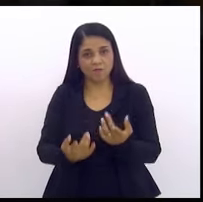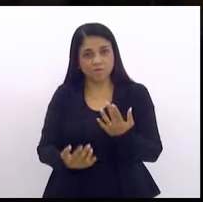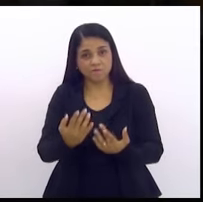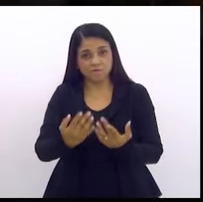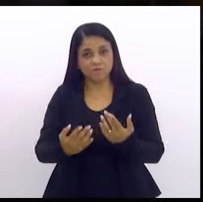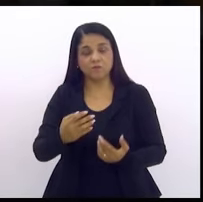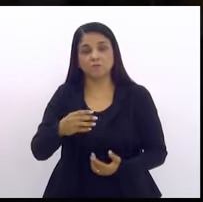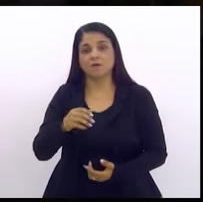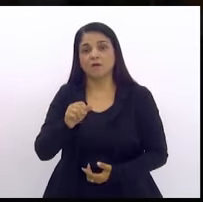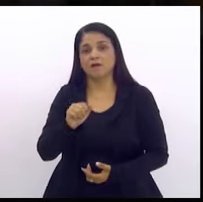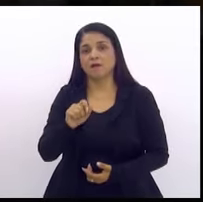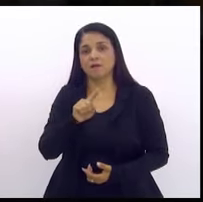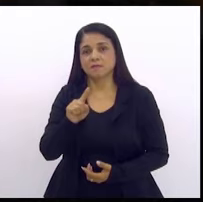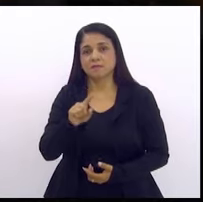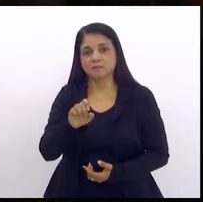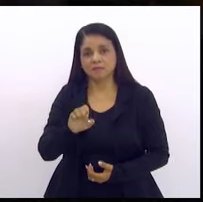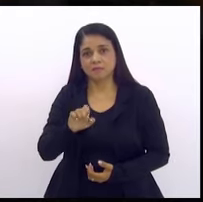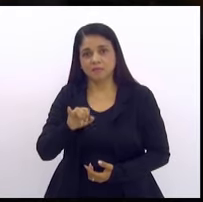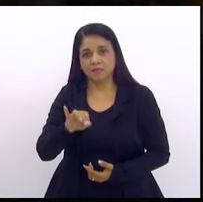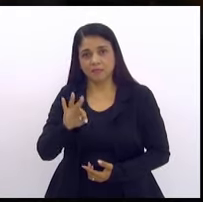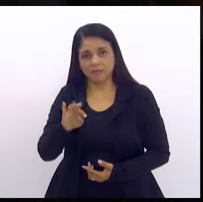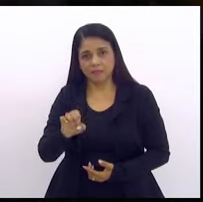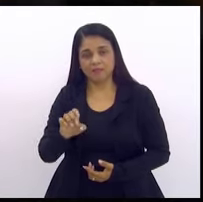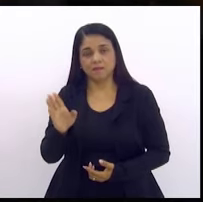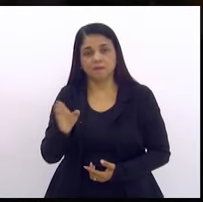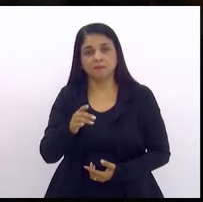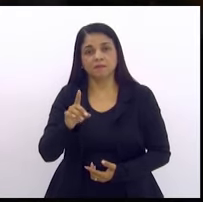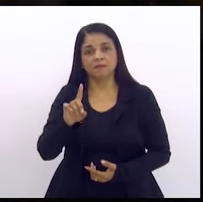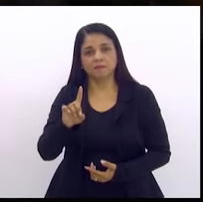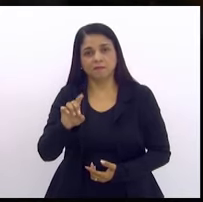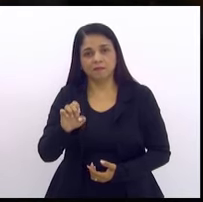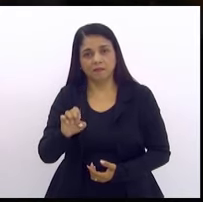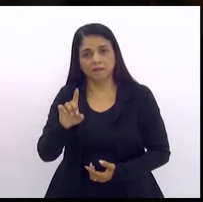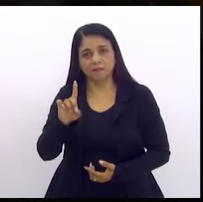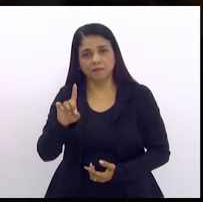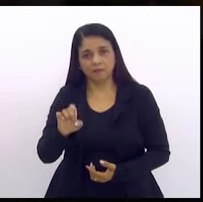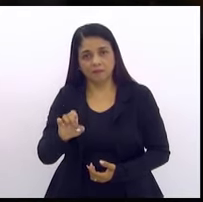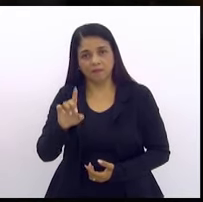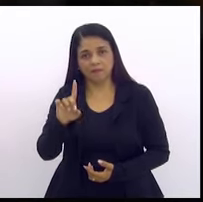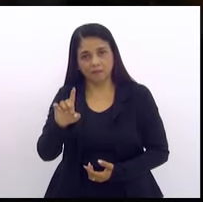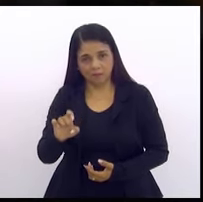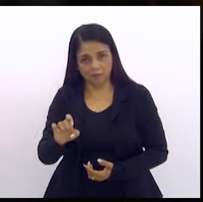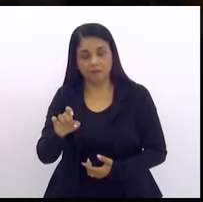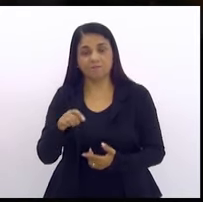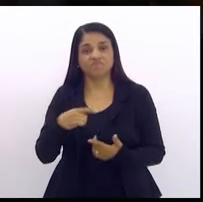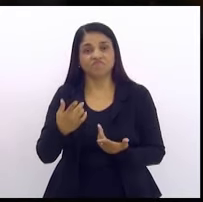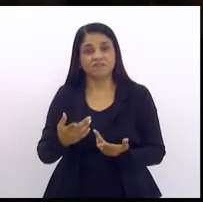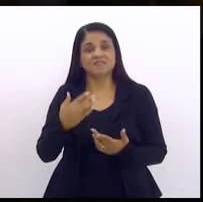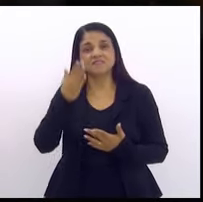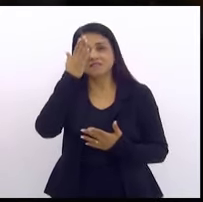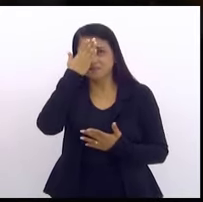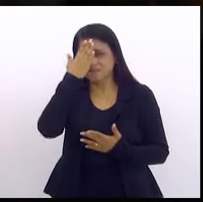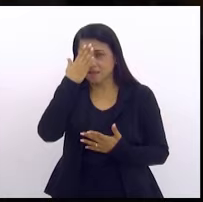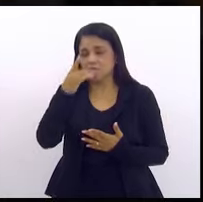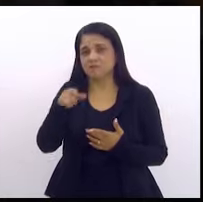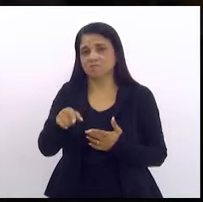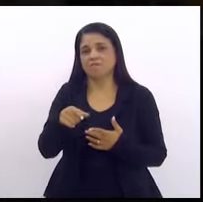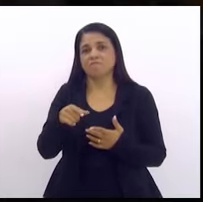de dendê. E a gente sabe que toda uma tentativa de desconstruir o